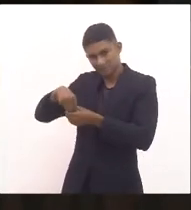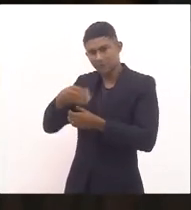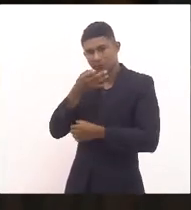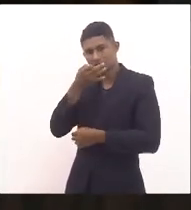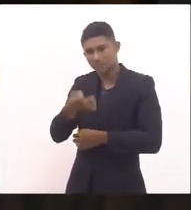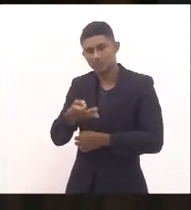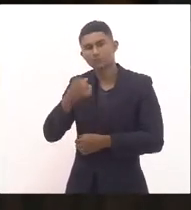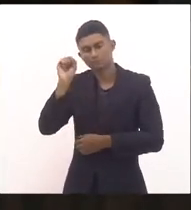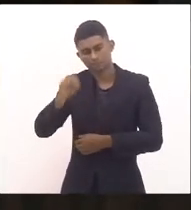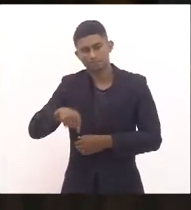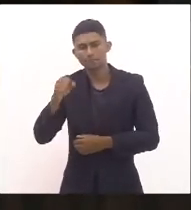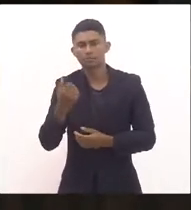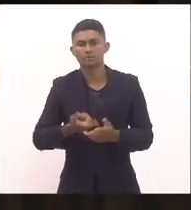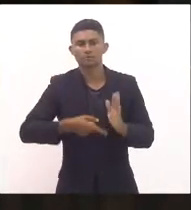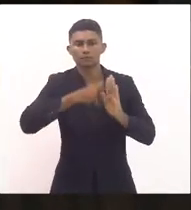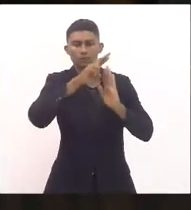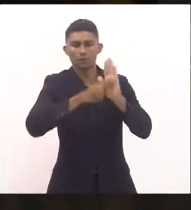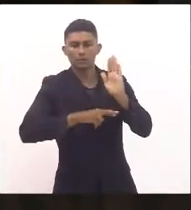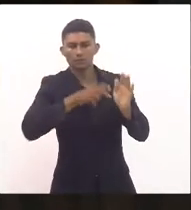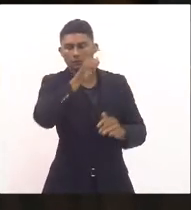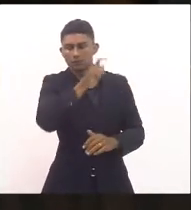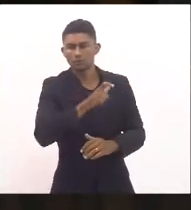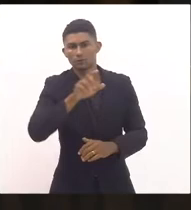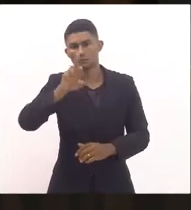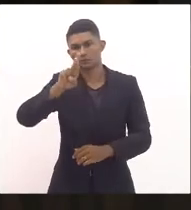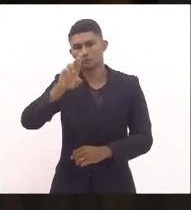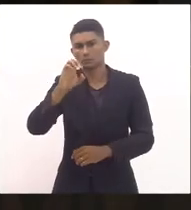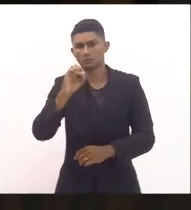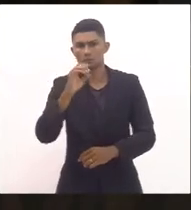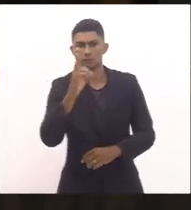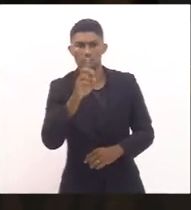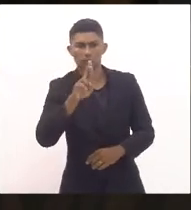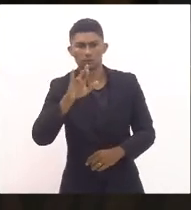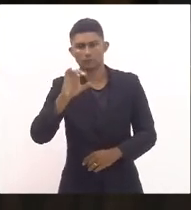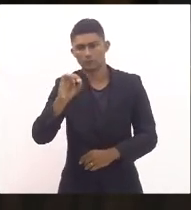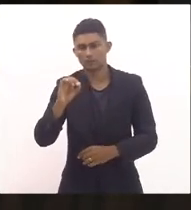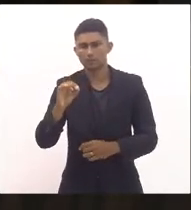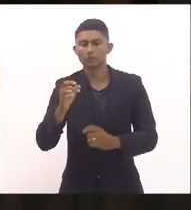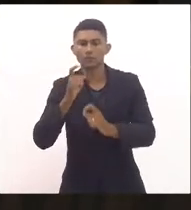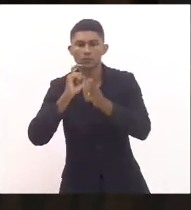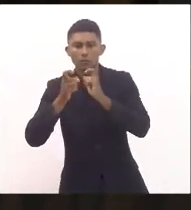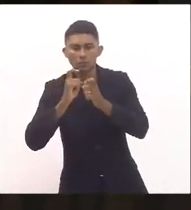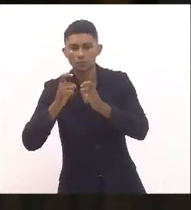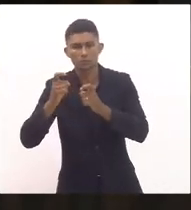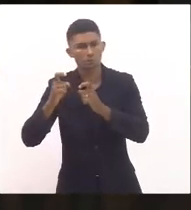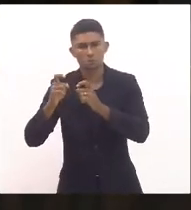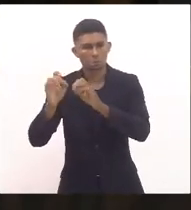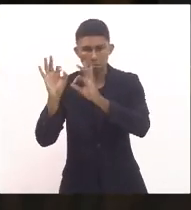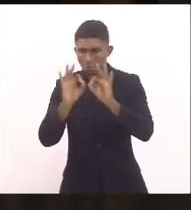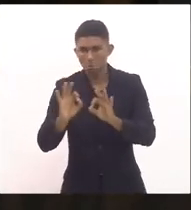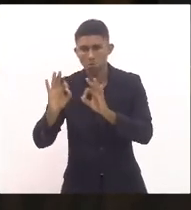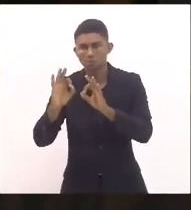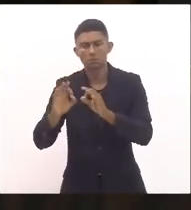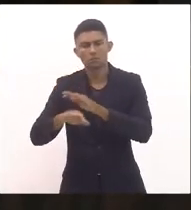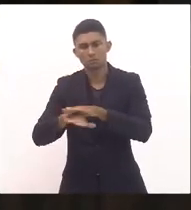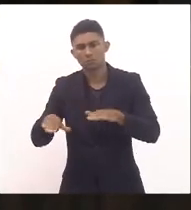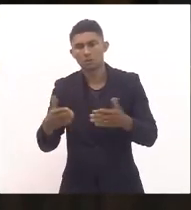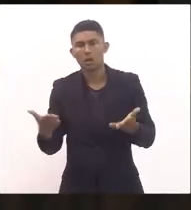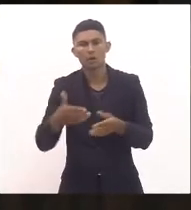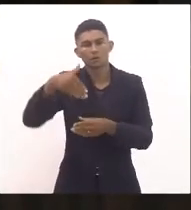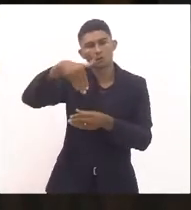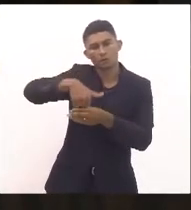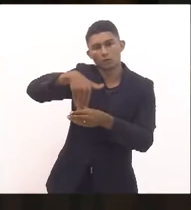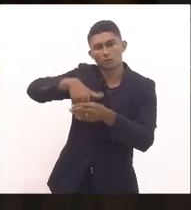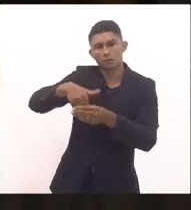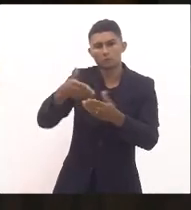Externas, favorável. Relator, deputado Rodrigo Amorim. Em discussão, não havendo o que querer discutir, encerrada a discussão, em votação. Os senhores